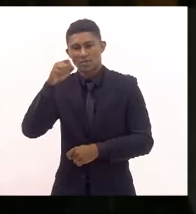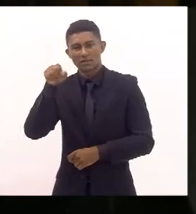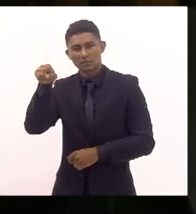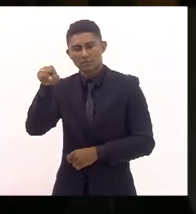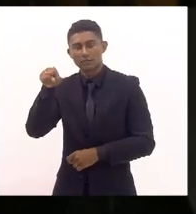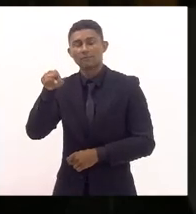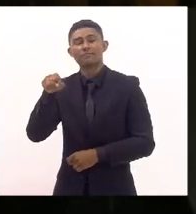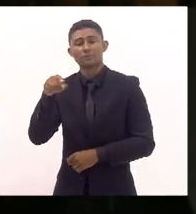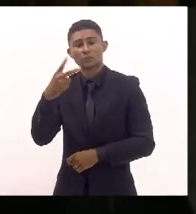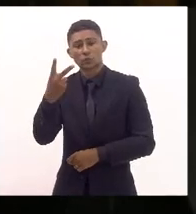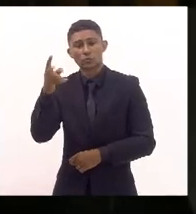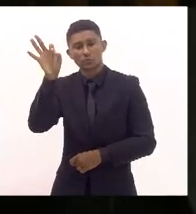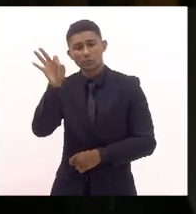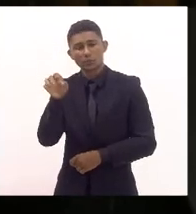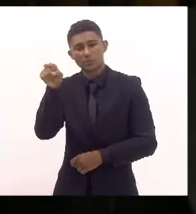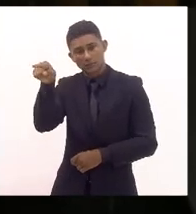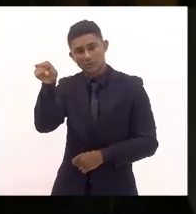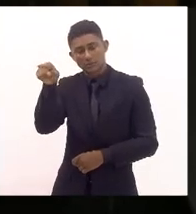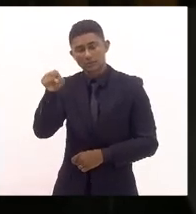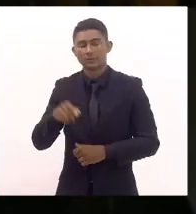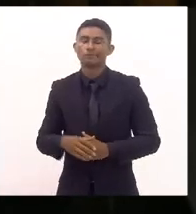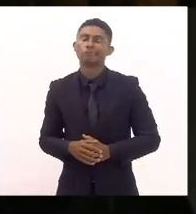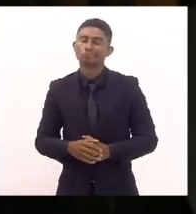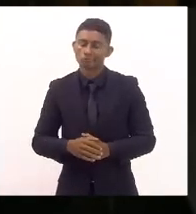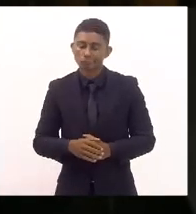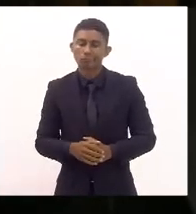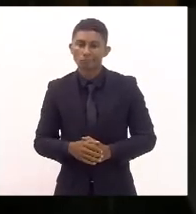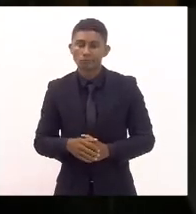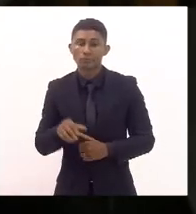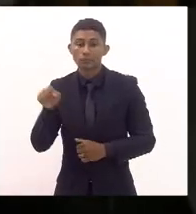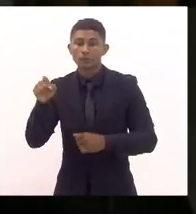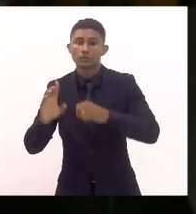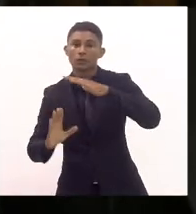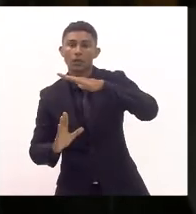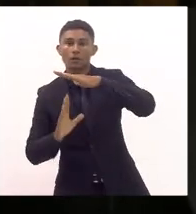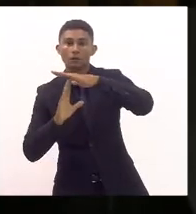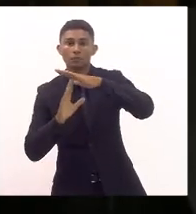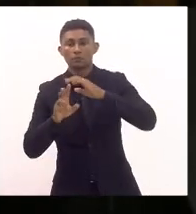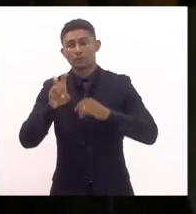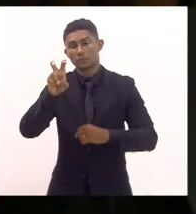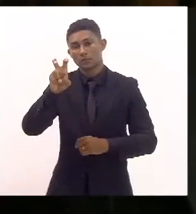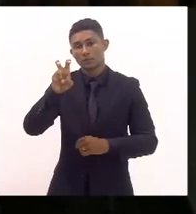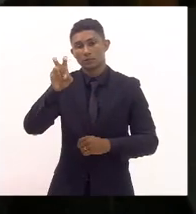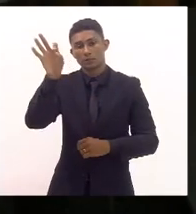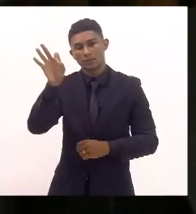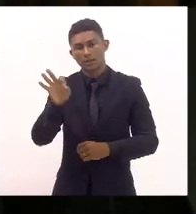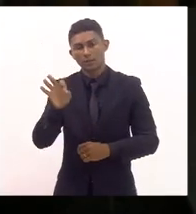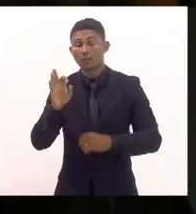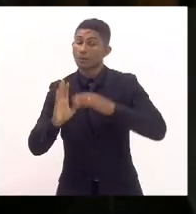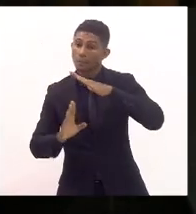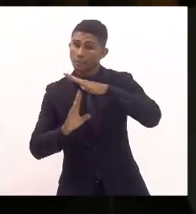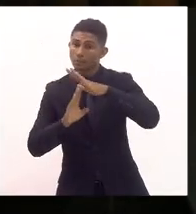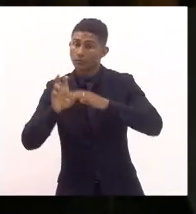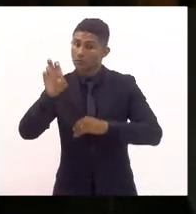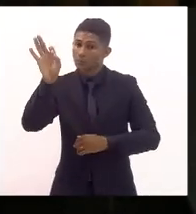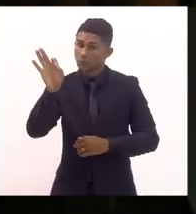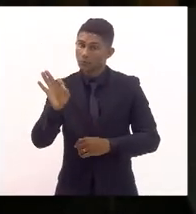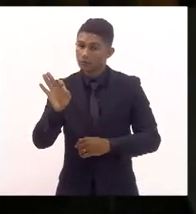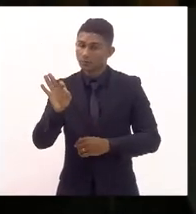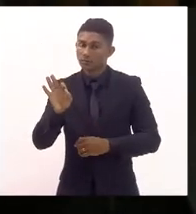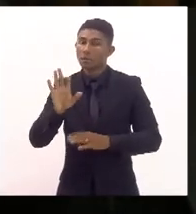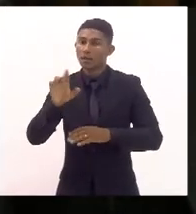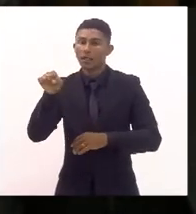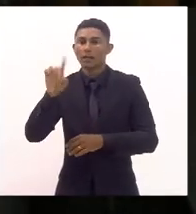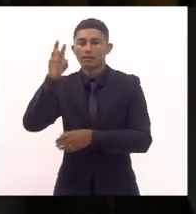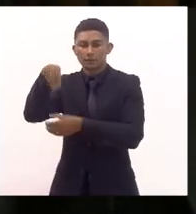é: percentuais e quando o máximo deles são cinco pontos percentuais isso só